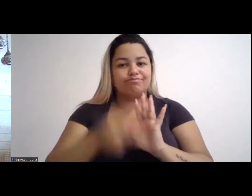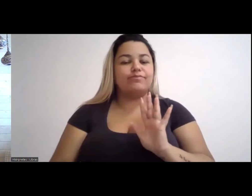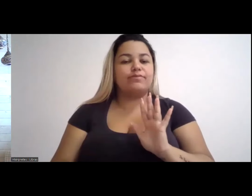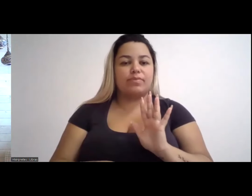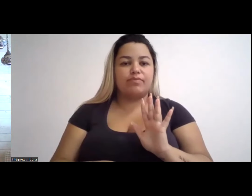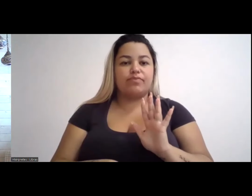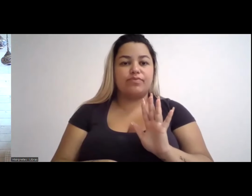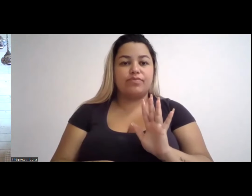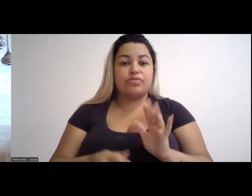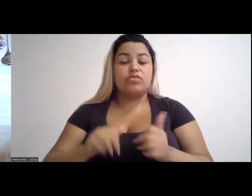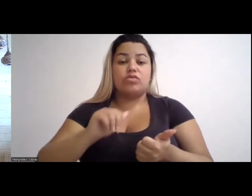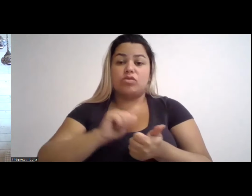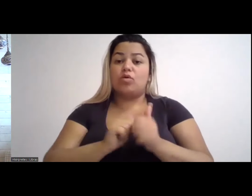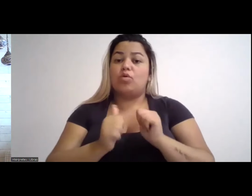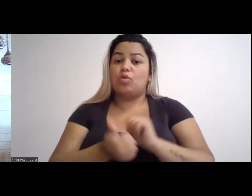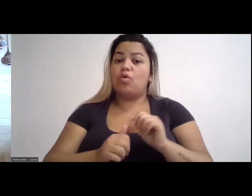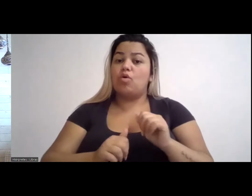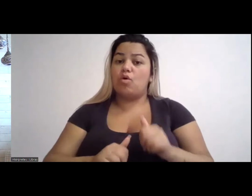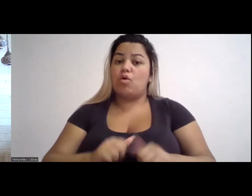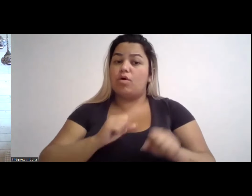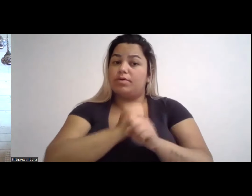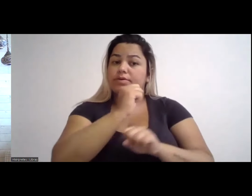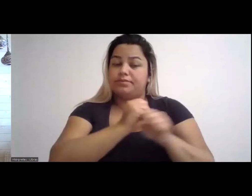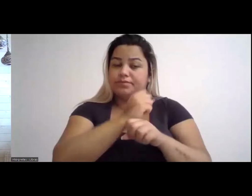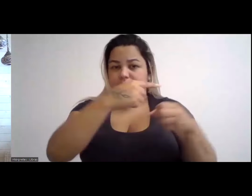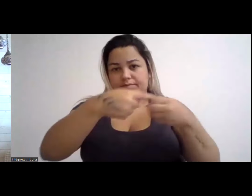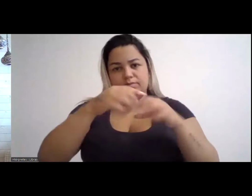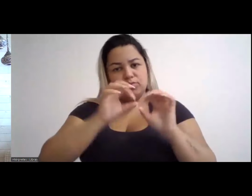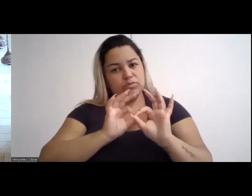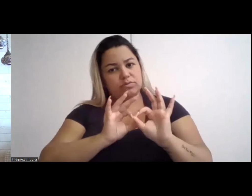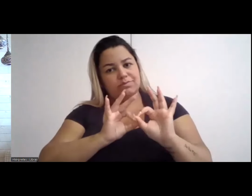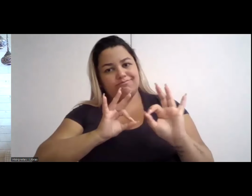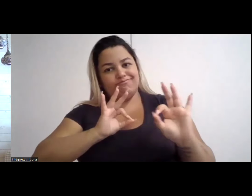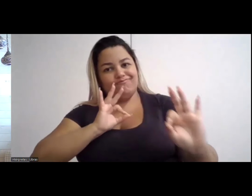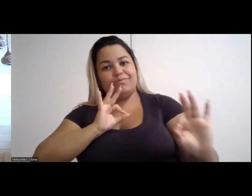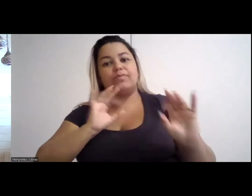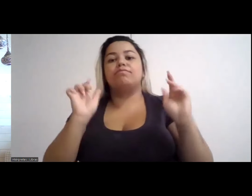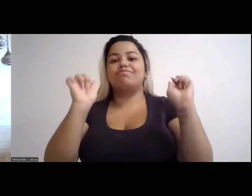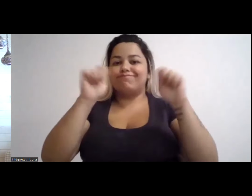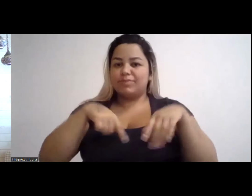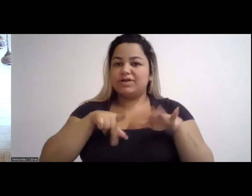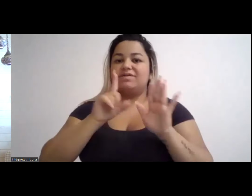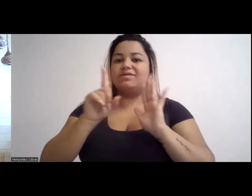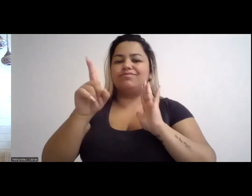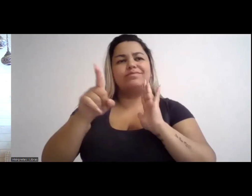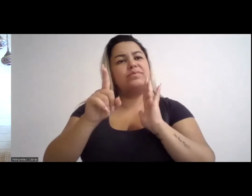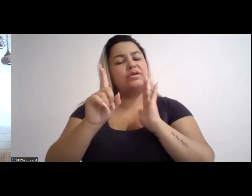de construção de cidadania, distante de tudo isso, então a gente precisa se perguntar